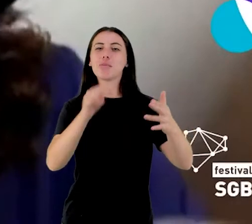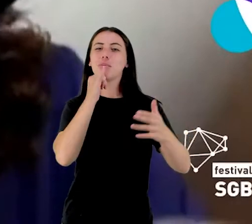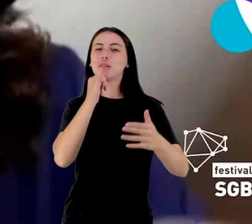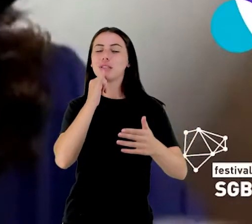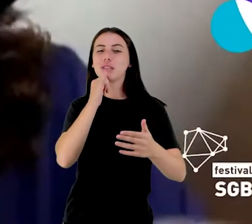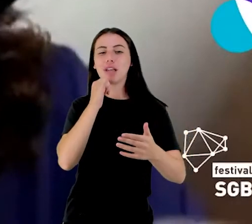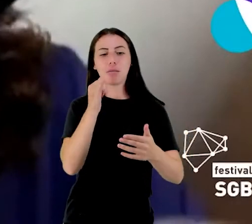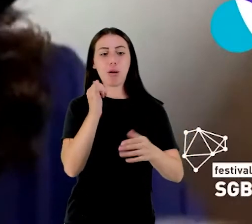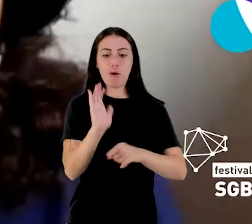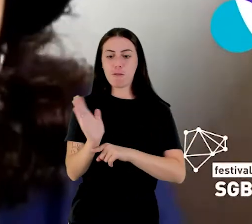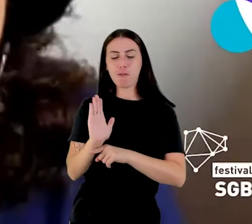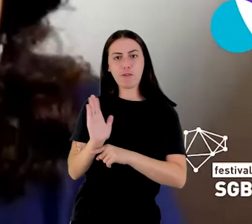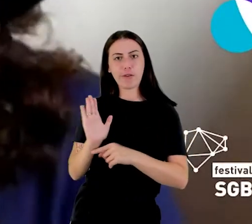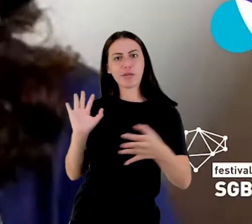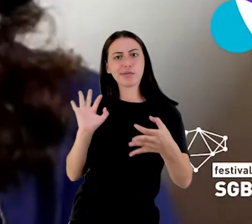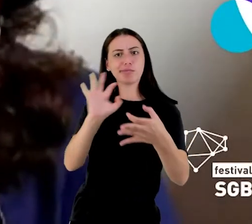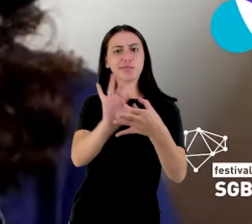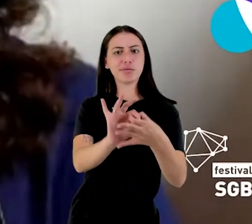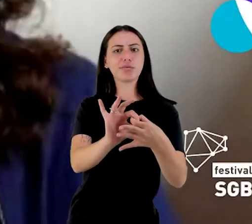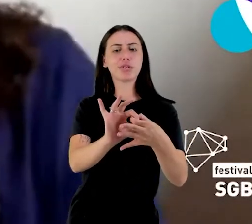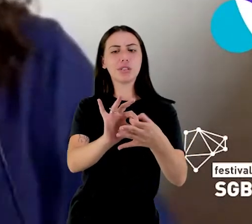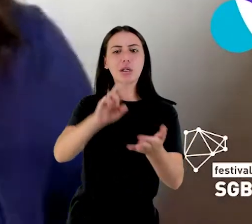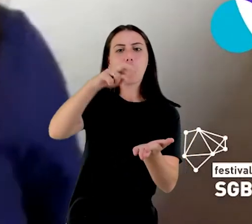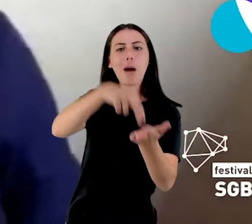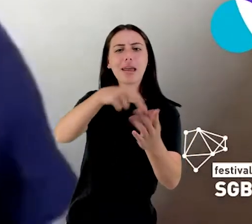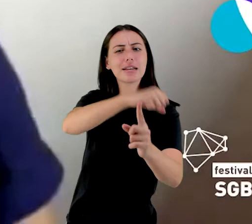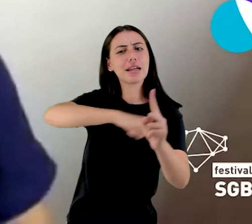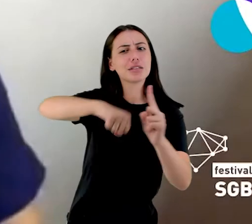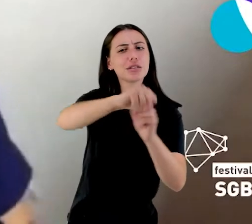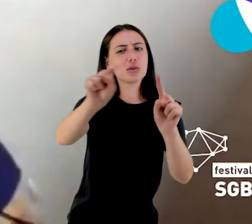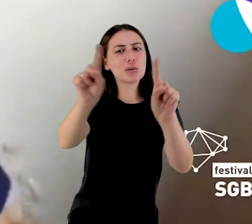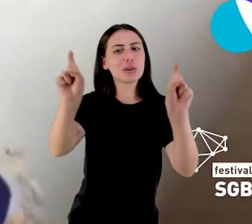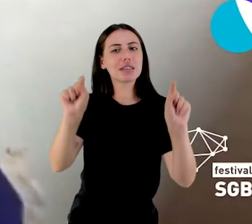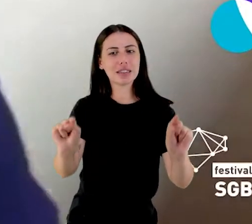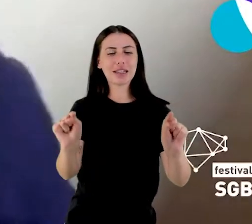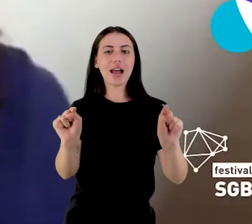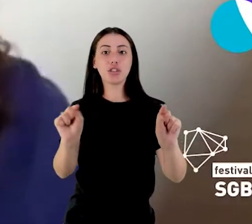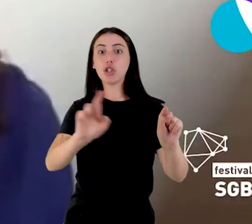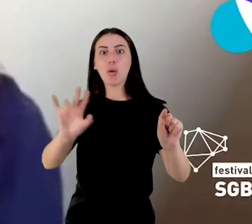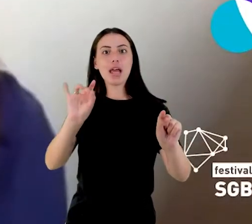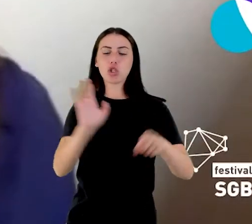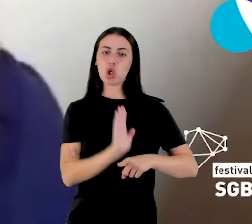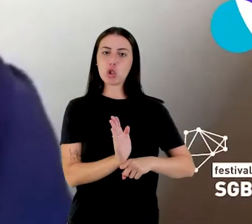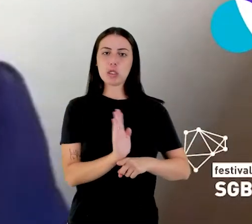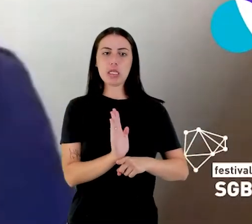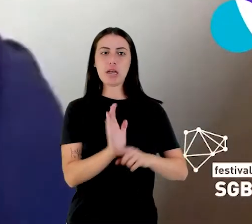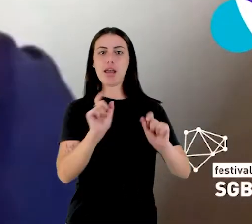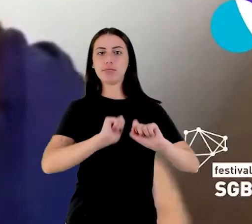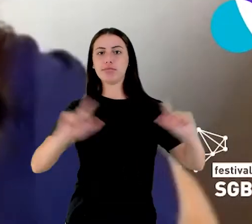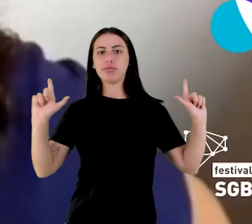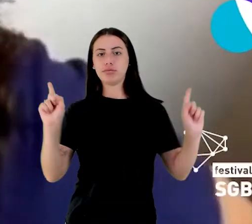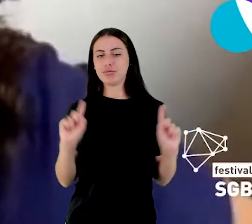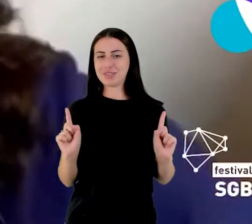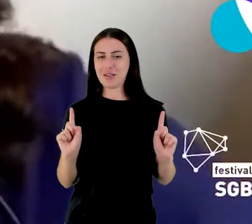várias janelas virtuais, né, de exibição de filme. Então, agora está mais até divertido fazer distribuição